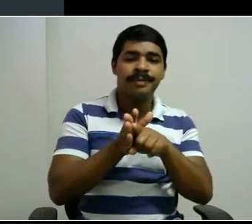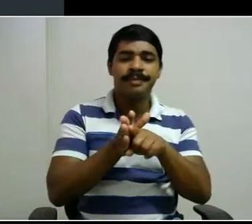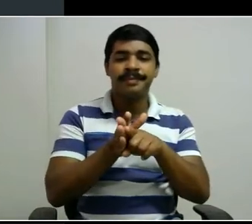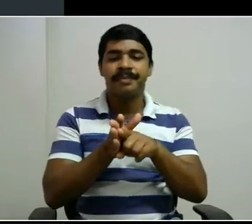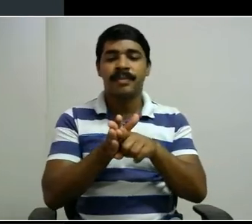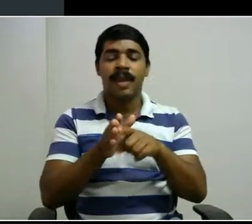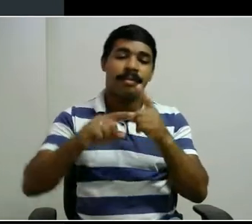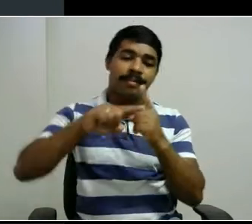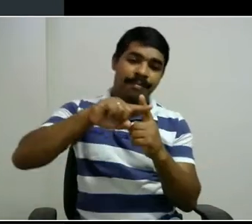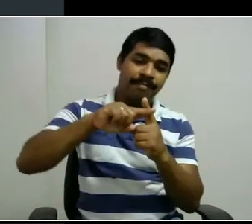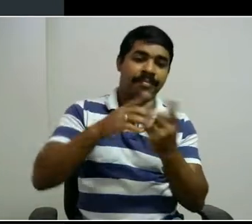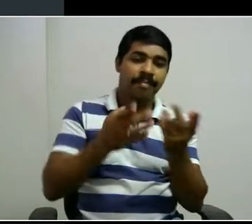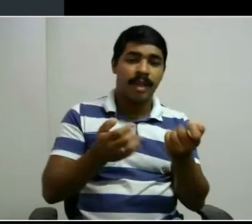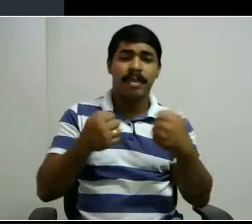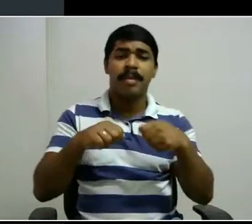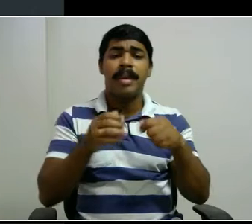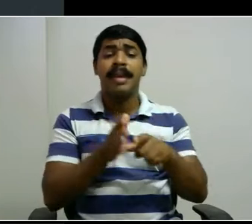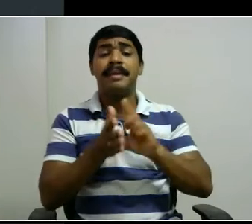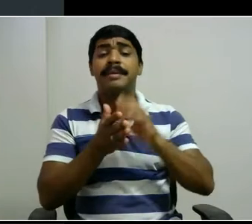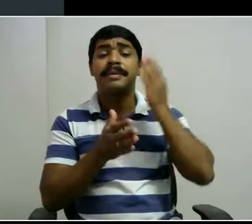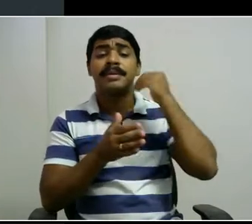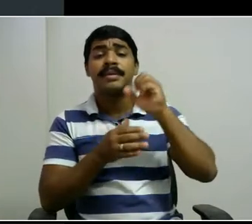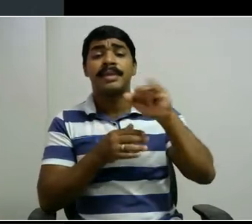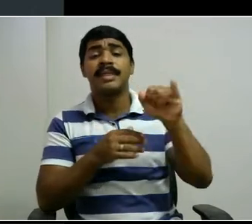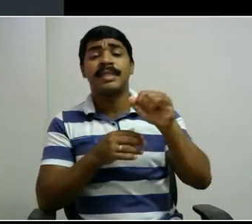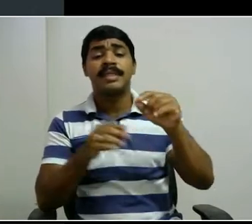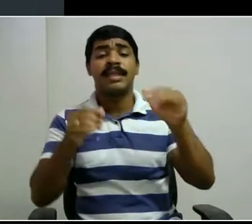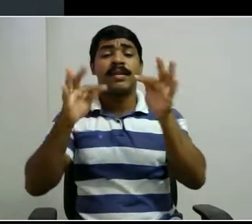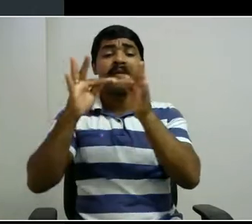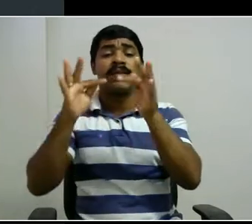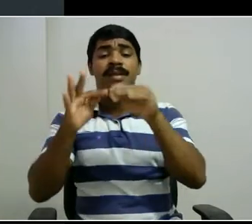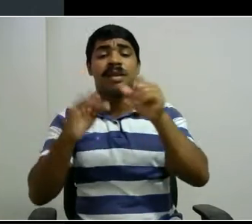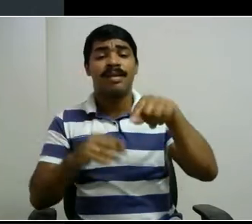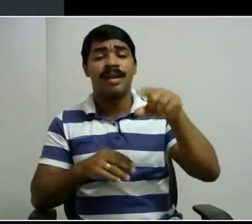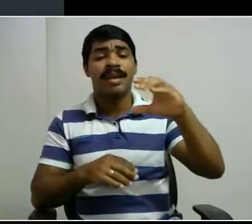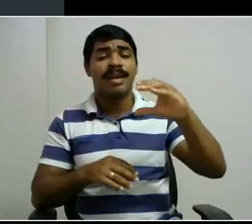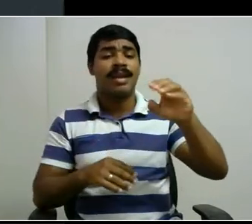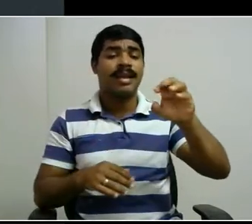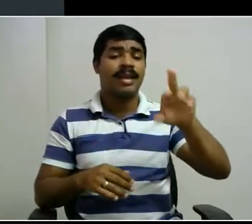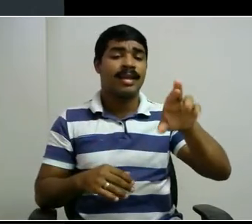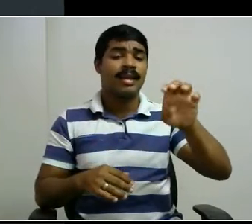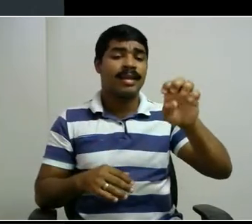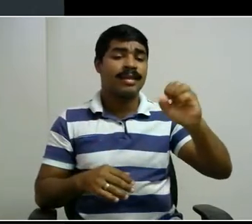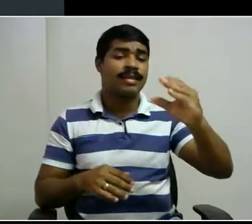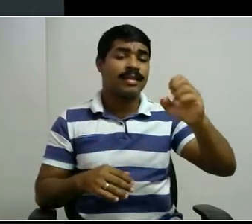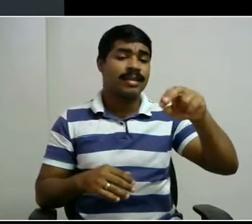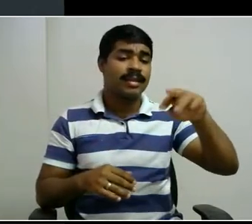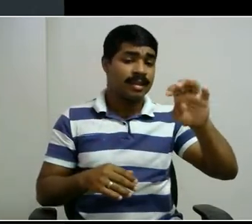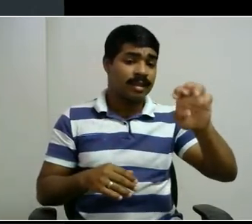saber se a função se ela é crescente ou se ela é decrescente. Tá? Essa função aqui, ó,